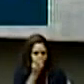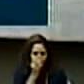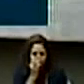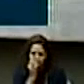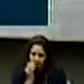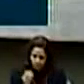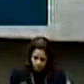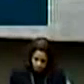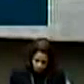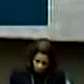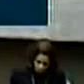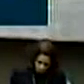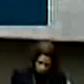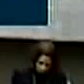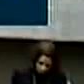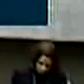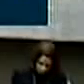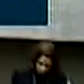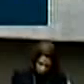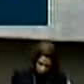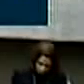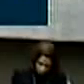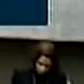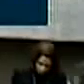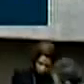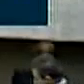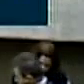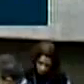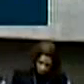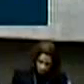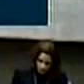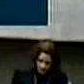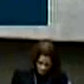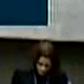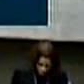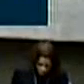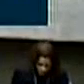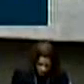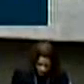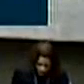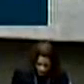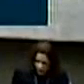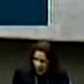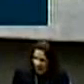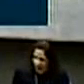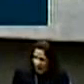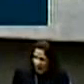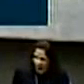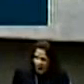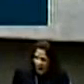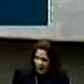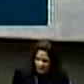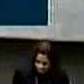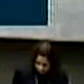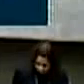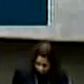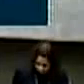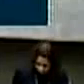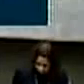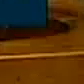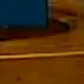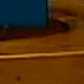A casa, obrigado, presidente. Quero saudar a casa nesta tarde e dar as boas-vindas aos novos deputados que